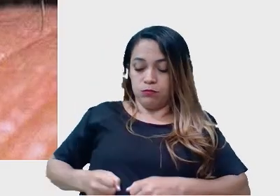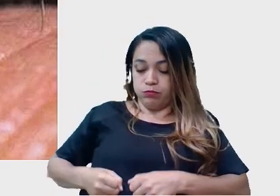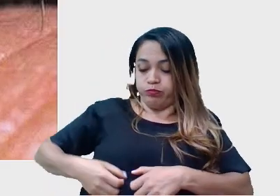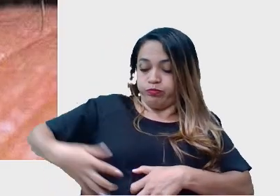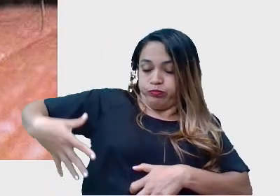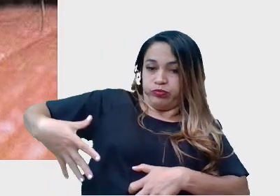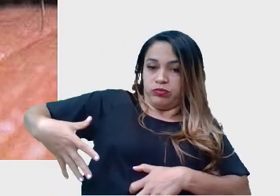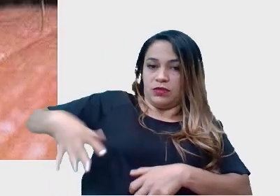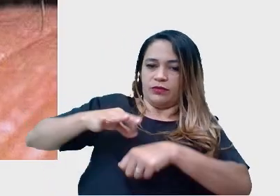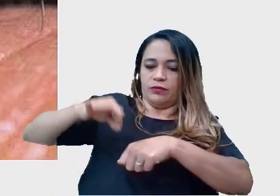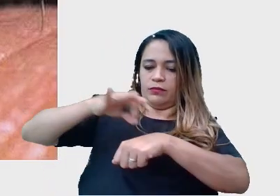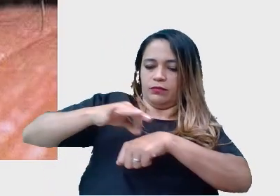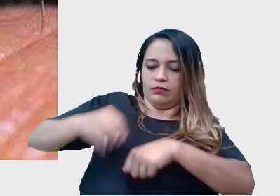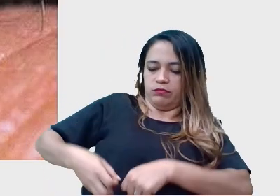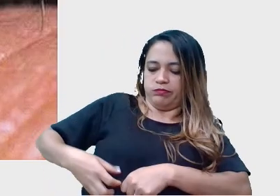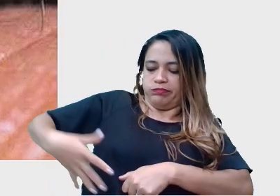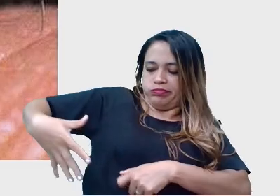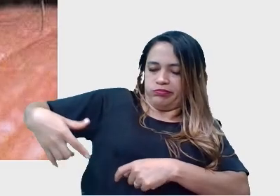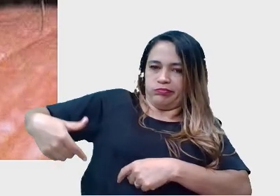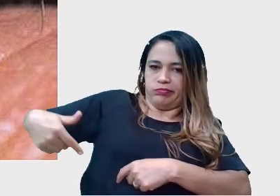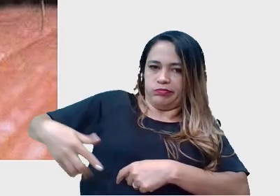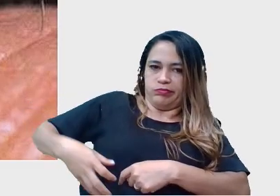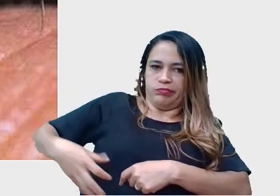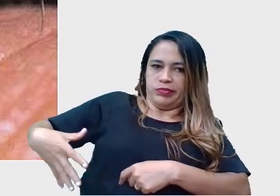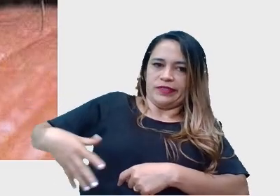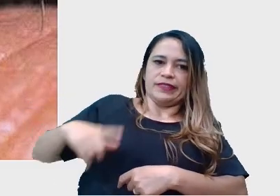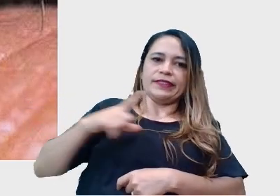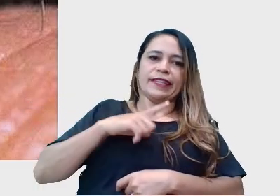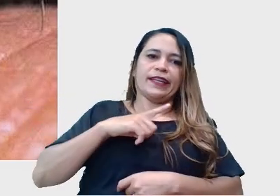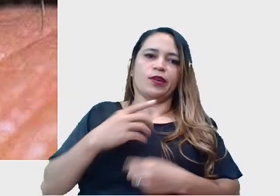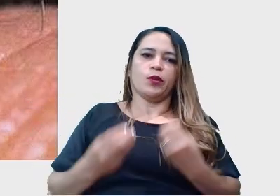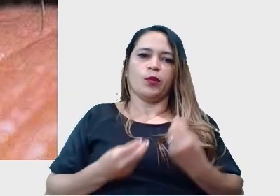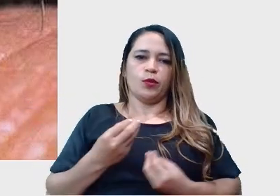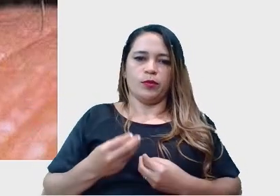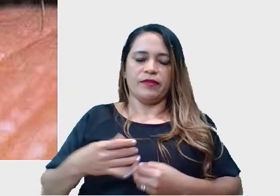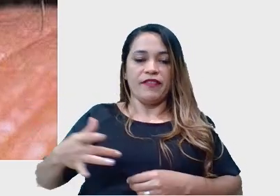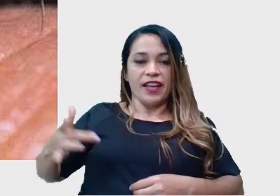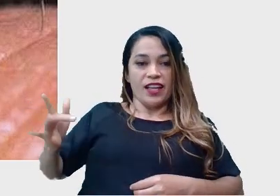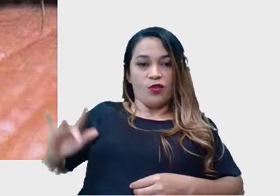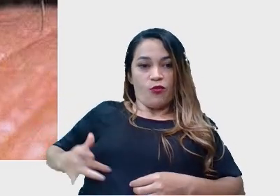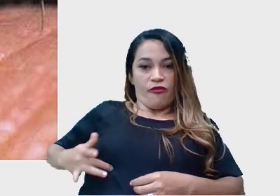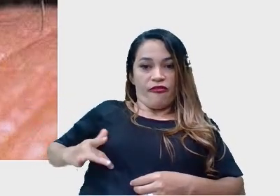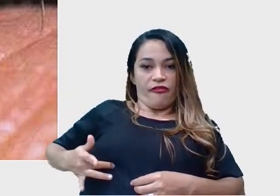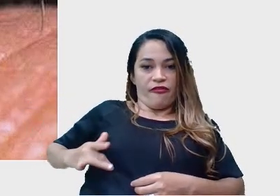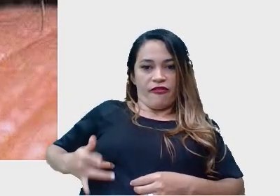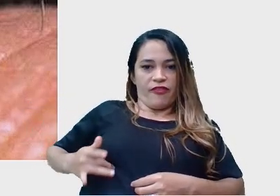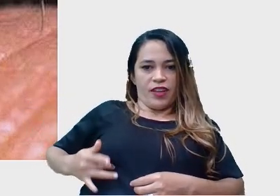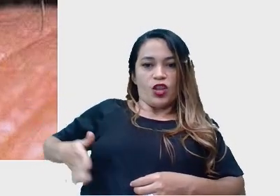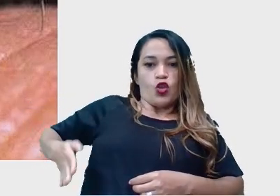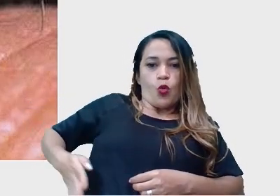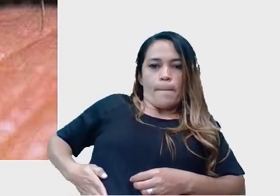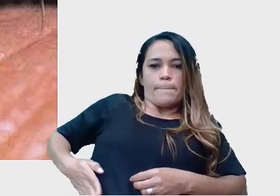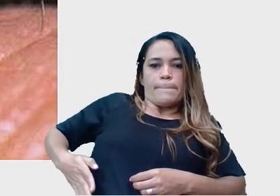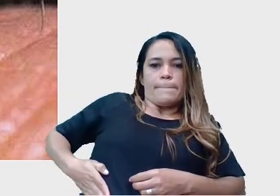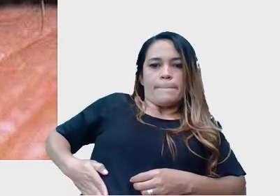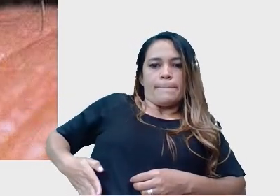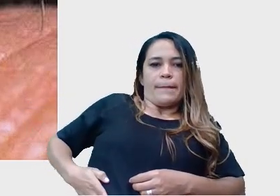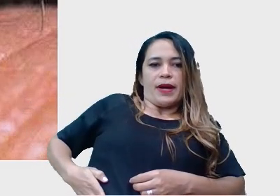o protozoário, a leishmania, ele fica localizado no fígado, no baço,